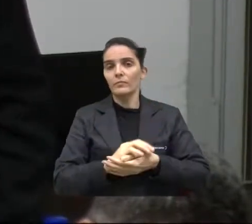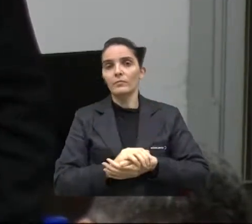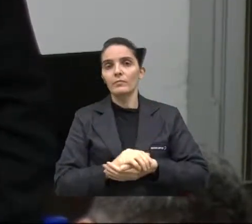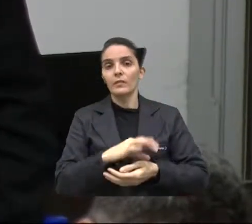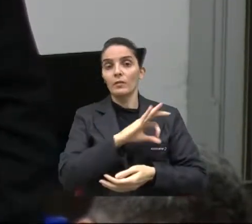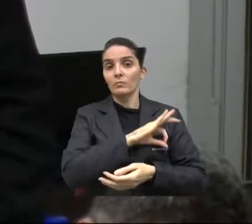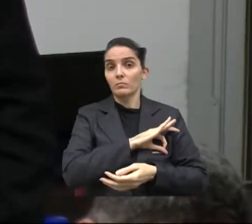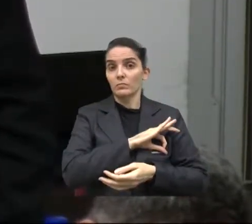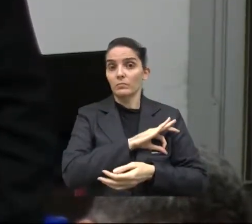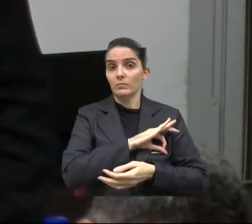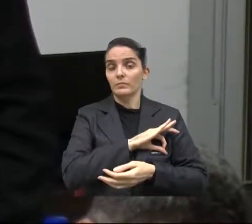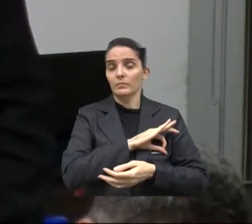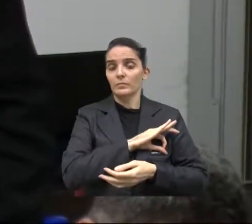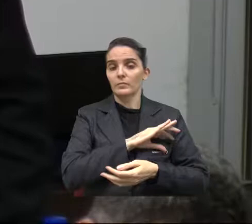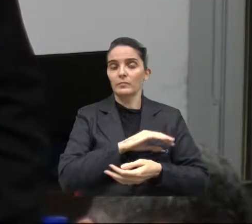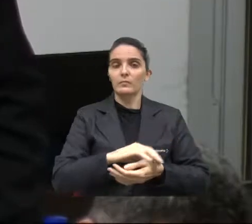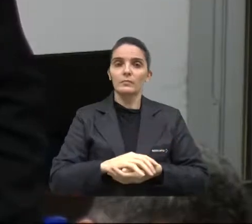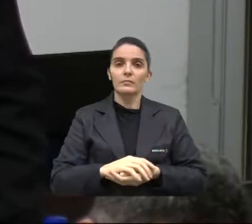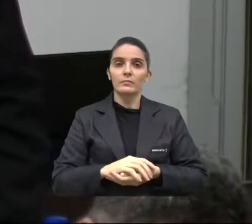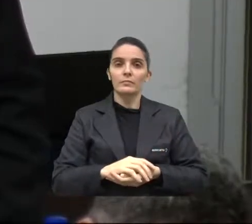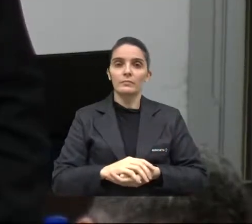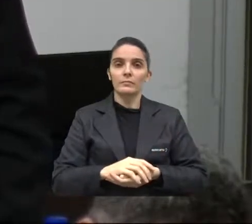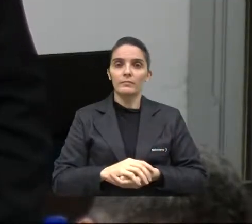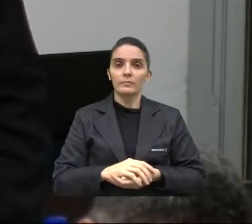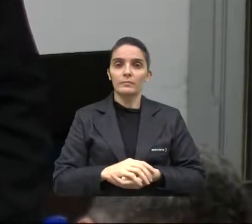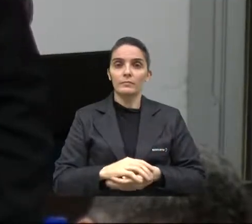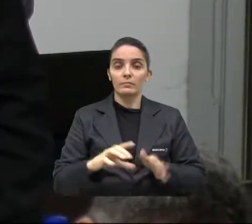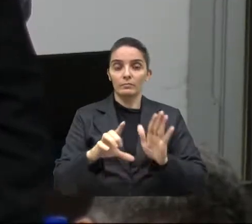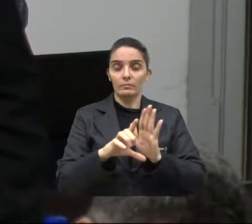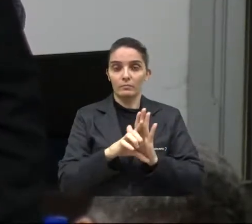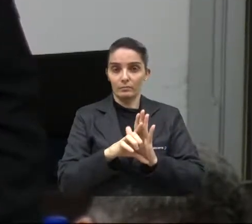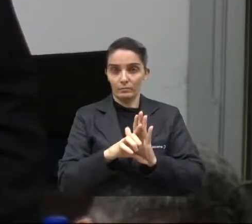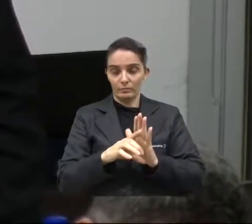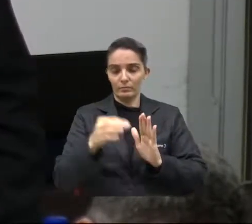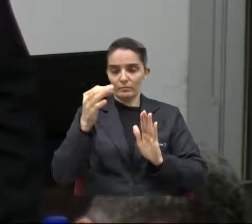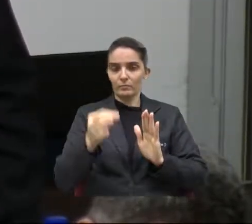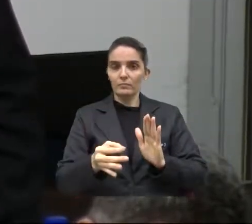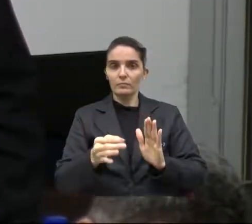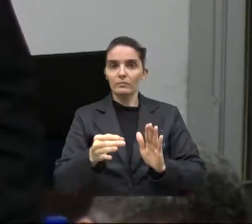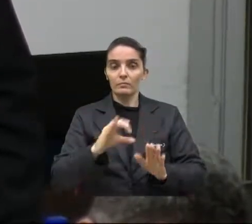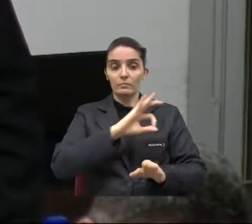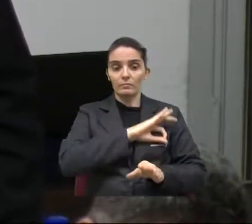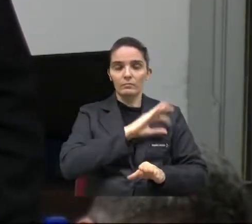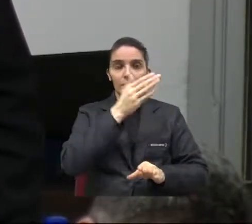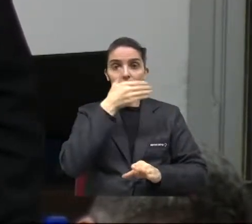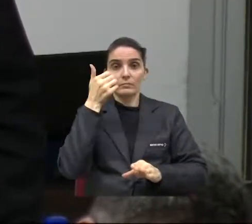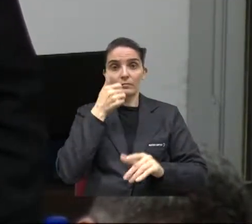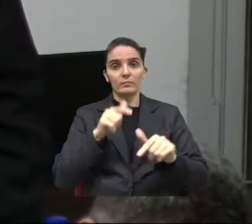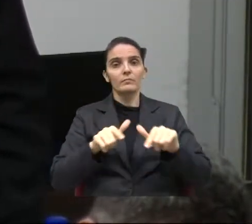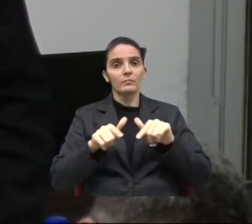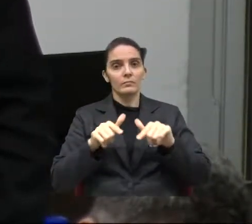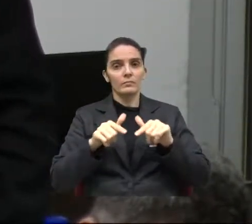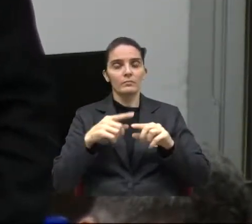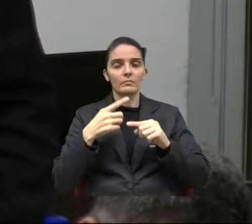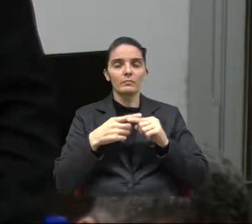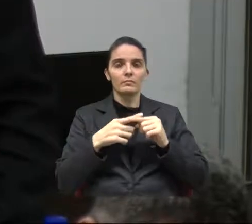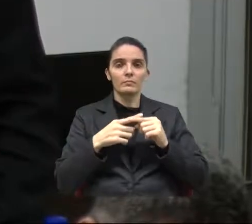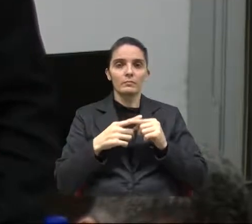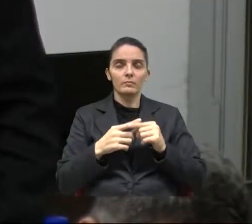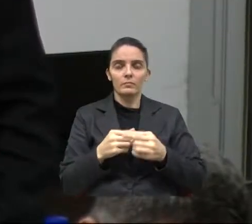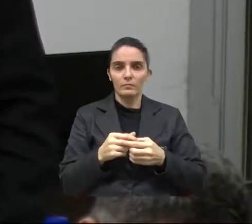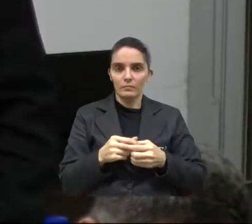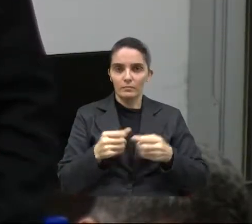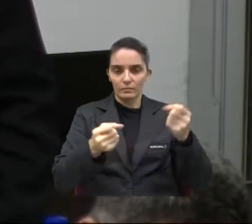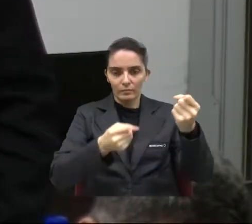polícias, para que possa ficar mais efetivo o trabalho dela, porque até então o transporte,